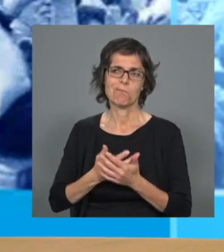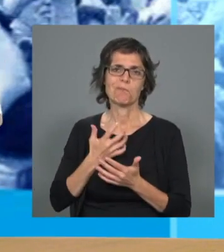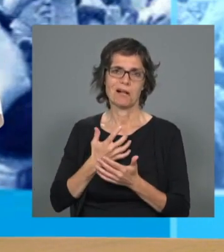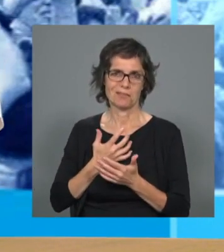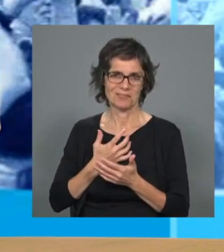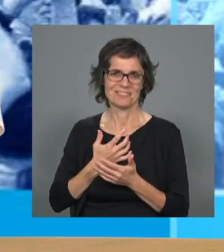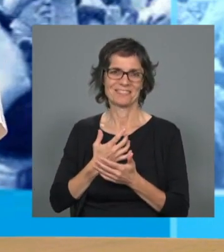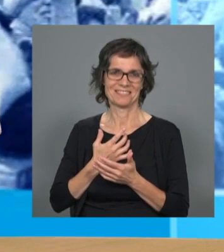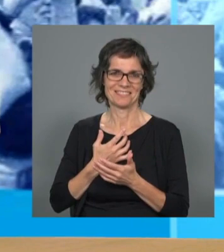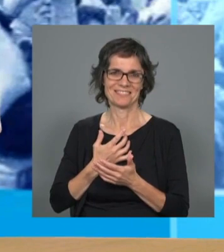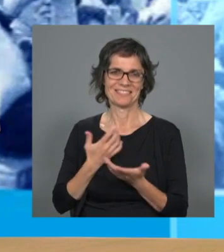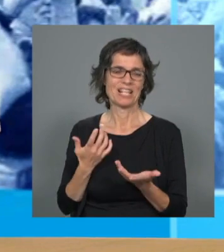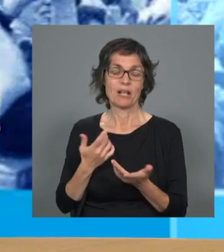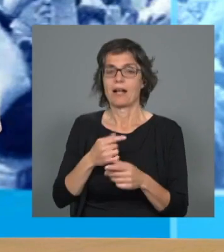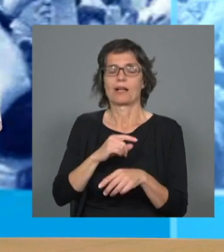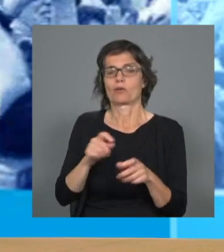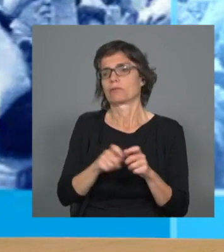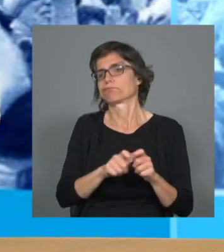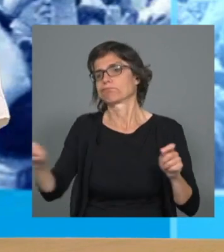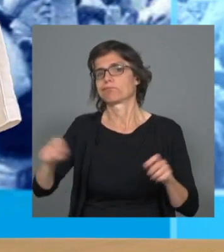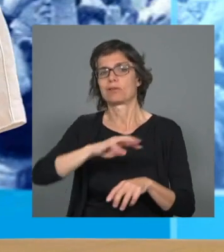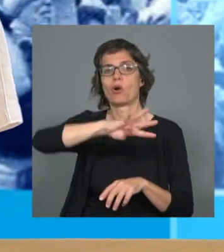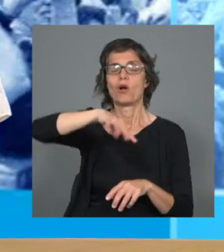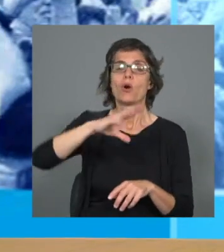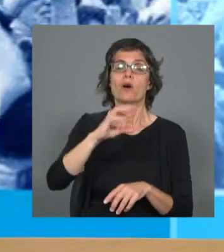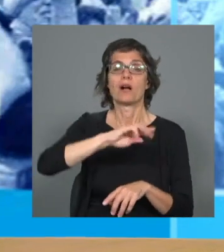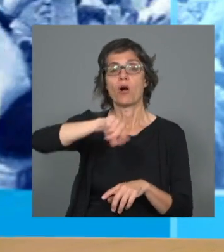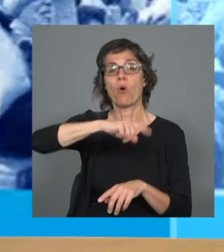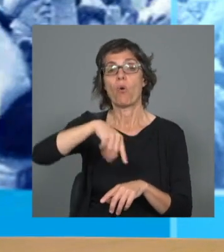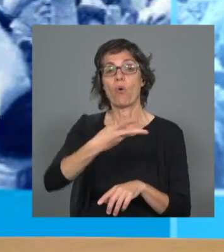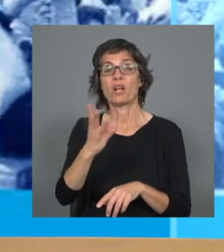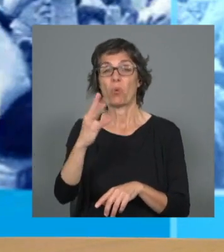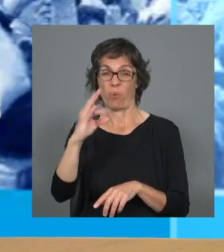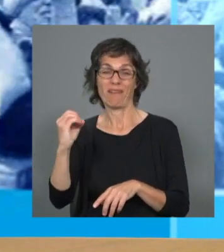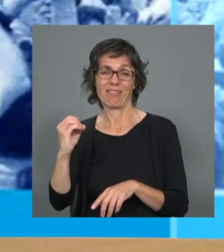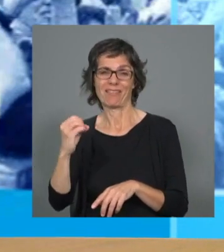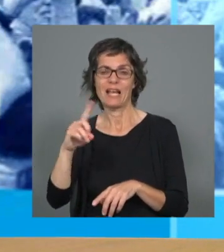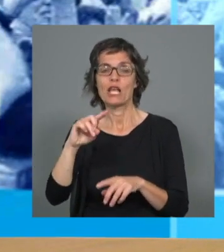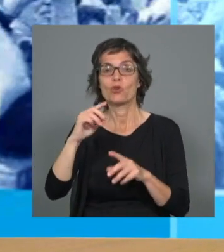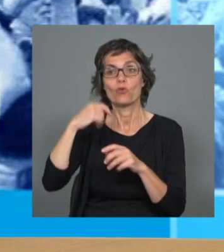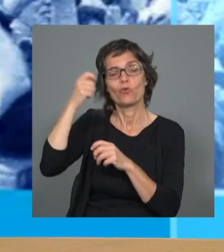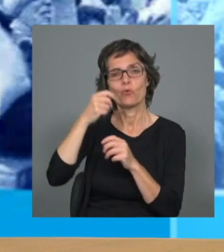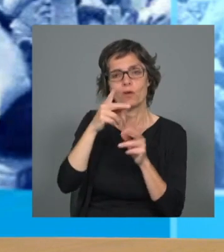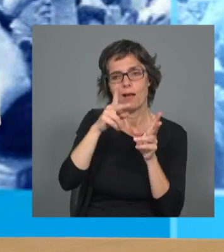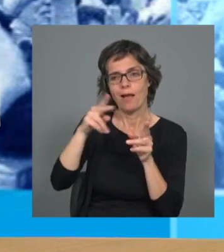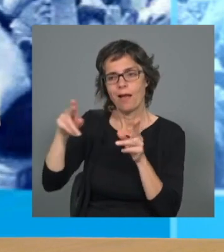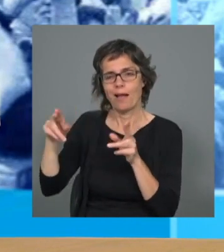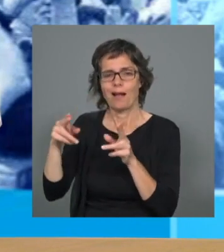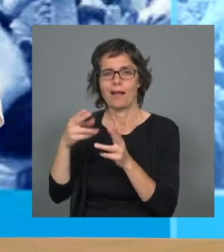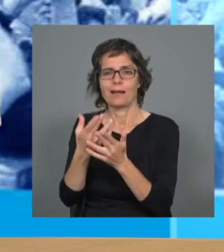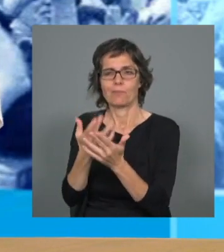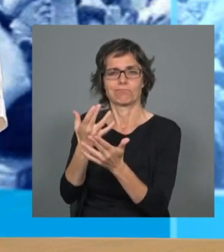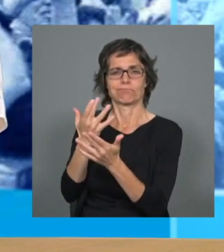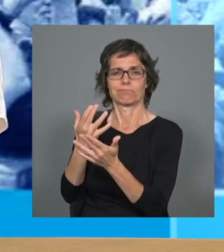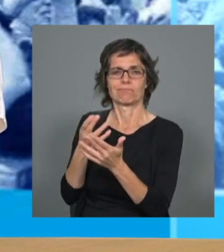ninguém vai ver as 40 horas de filme que nós temos, mas no filme tentámos mesmo agarrar nas partes que achámos que,